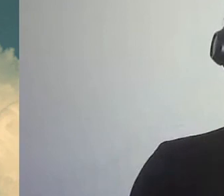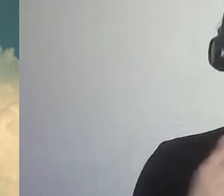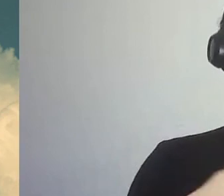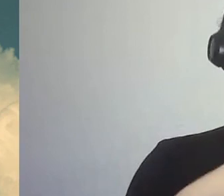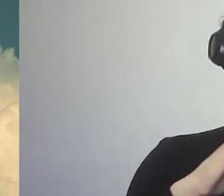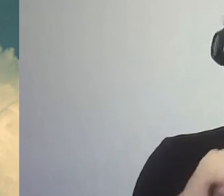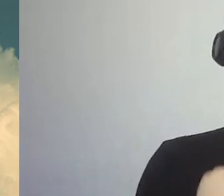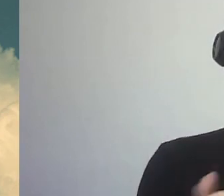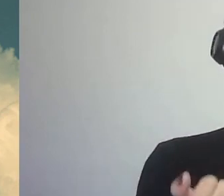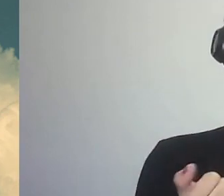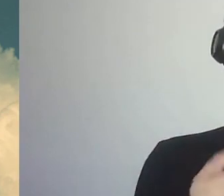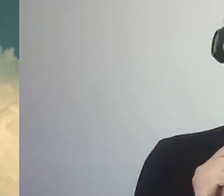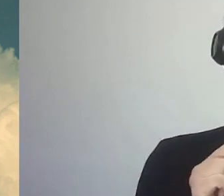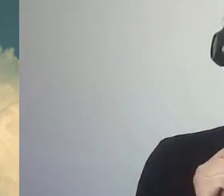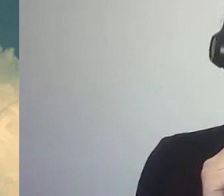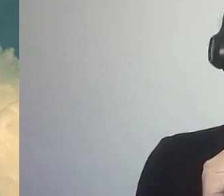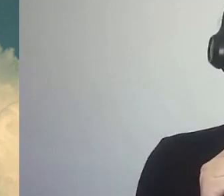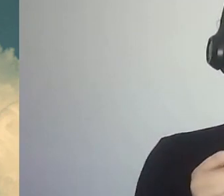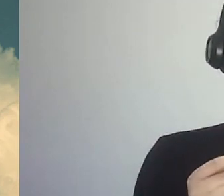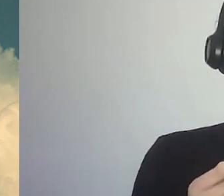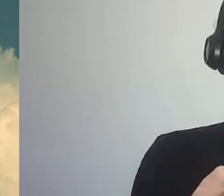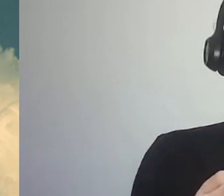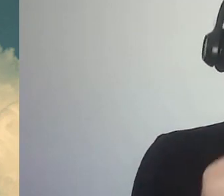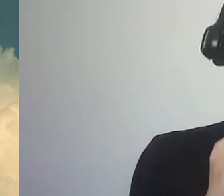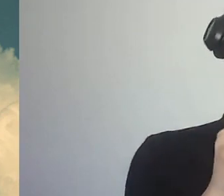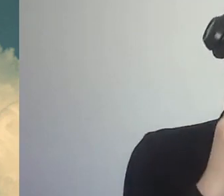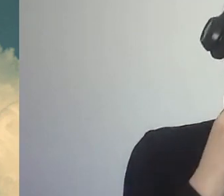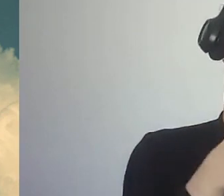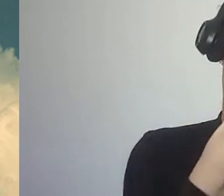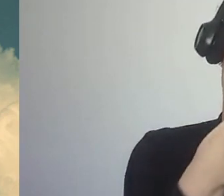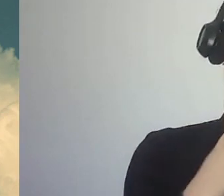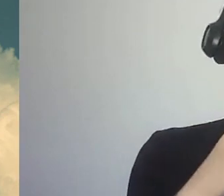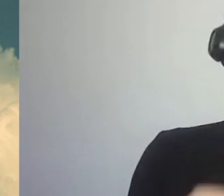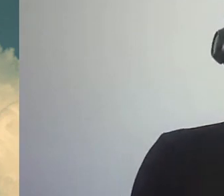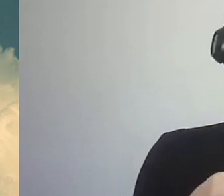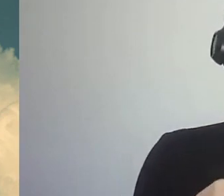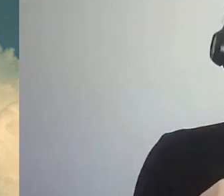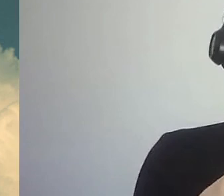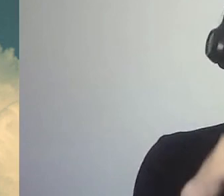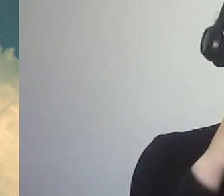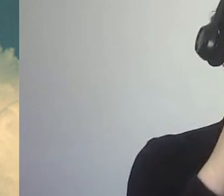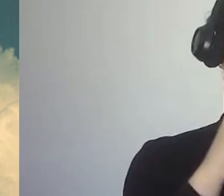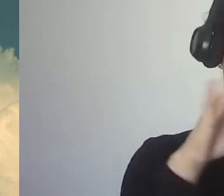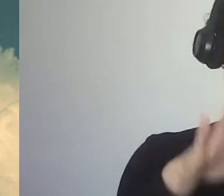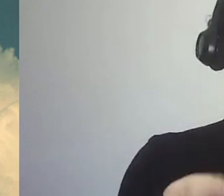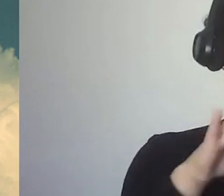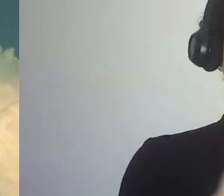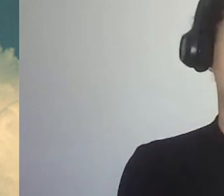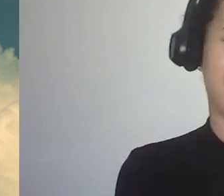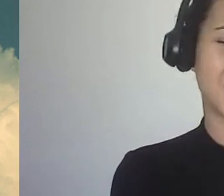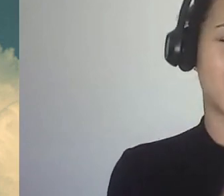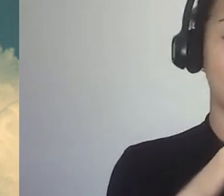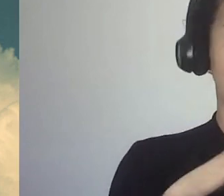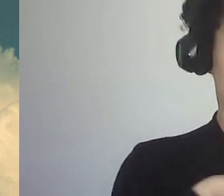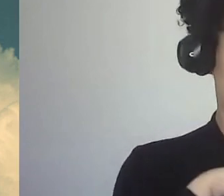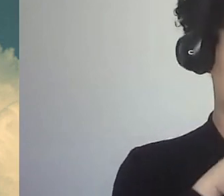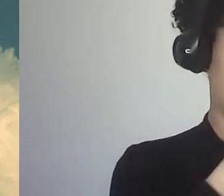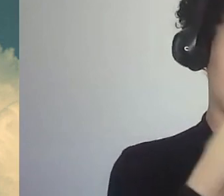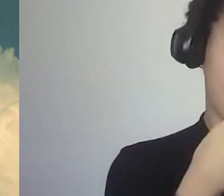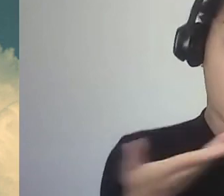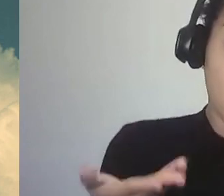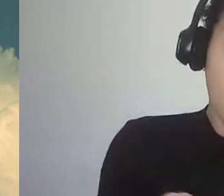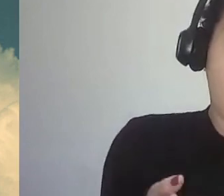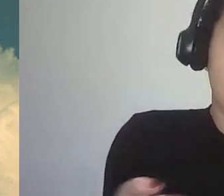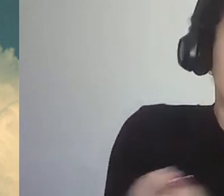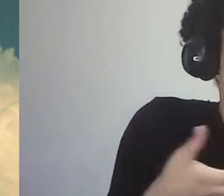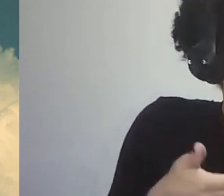a oportunidade para fazer uma pasta que seria isso eu menti presunçoso da nossa parte chegar numa cliente ou assim não agora vamos mudar toda totalmente estratégia